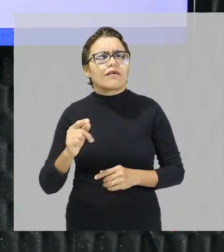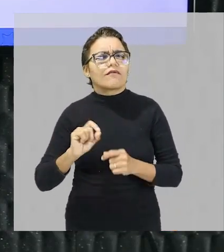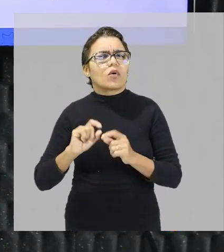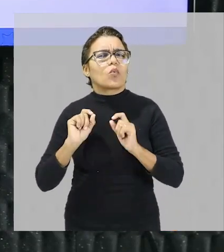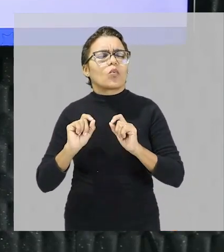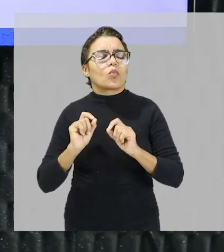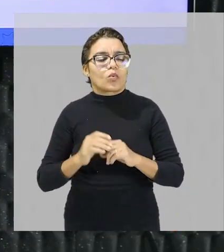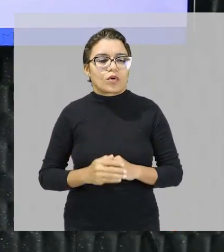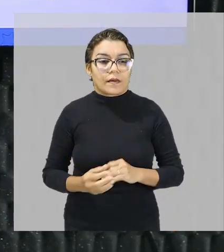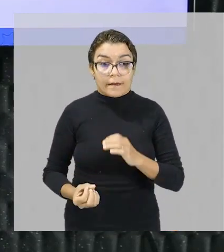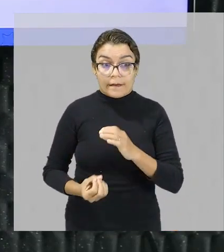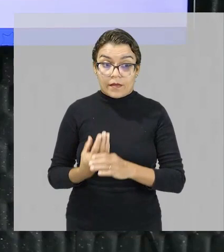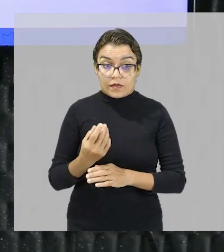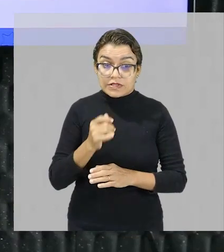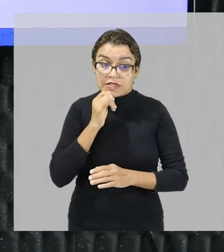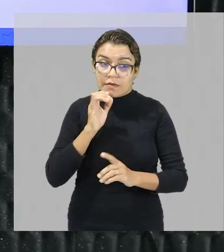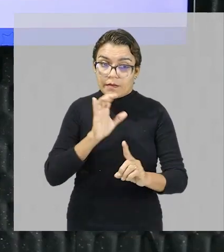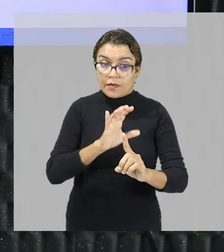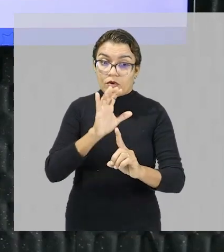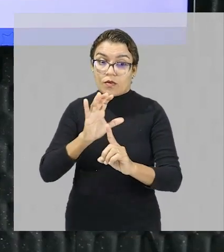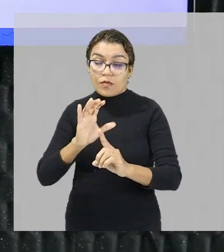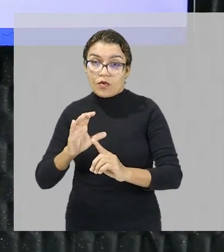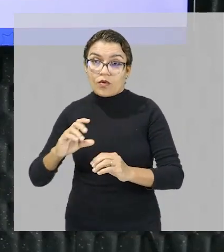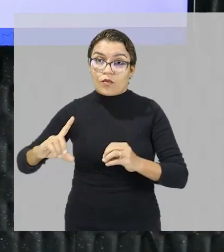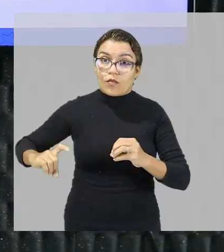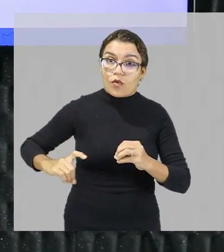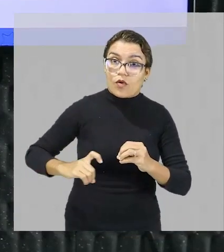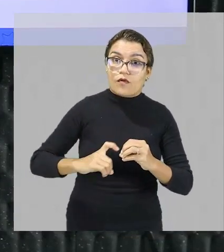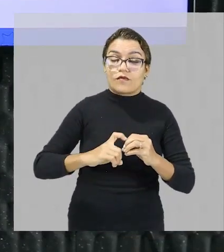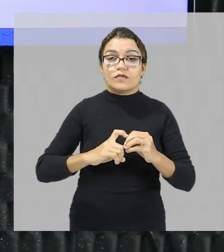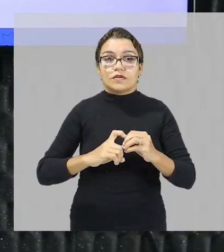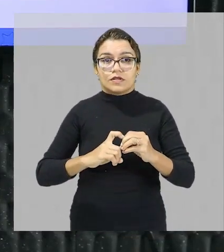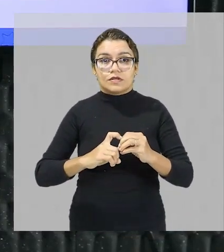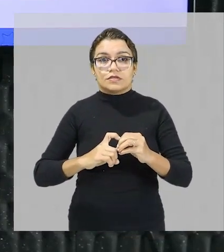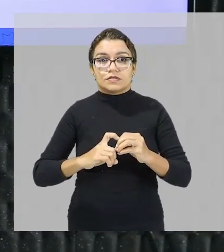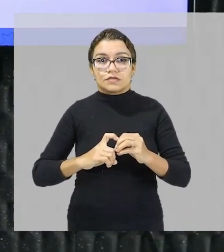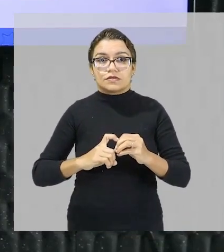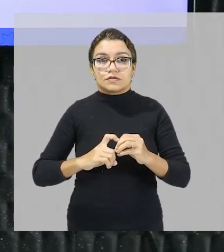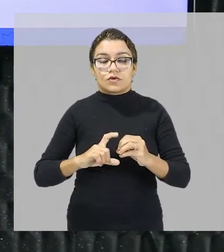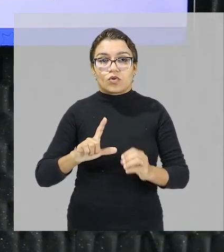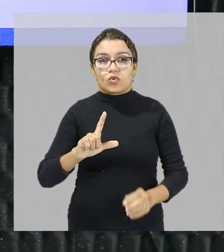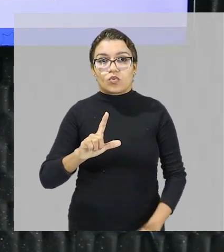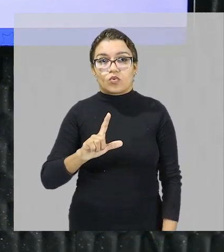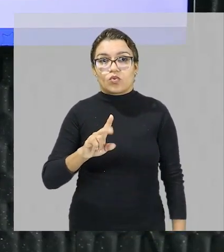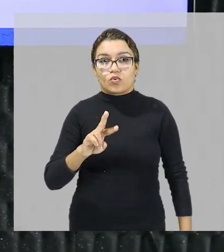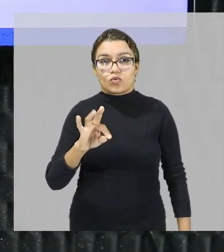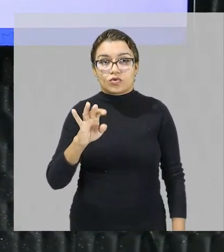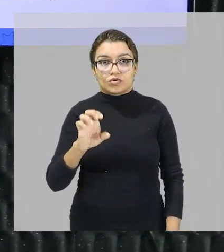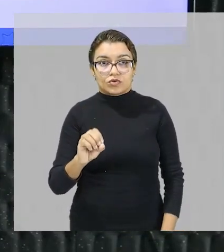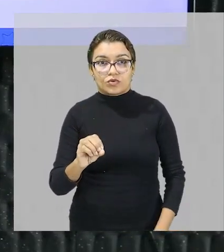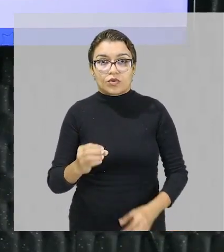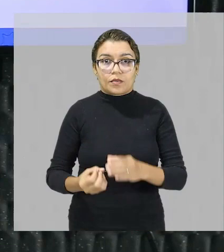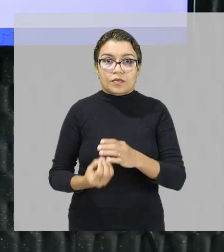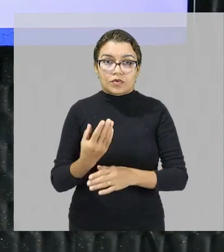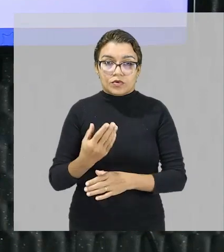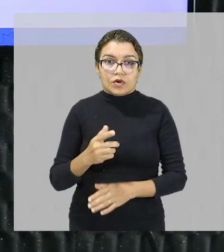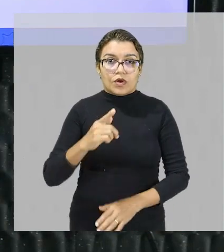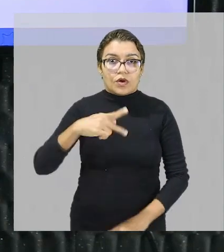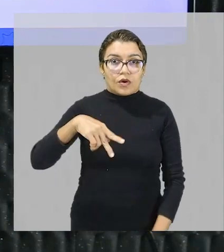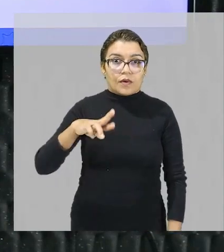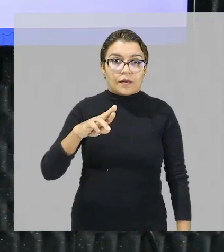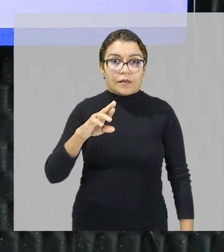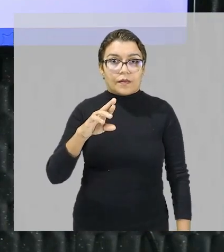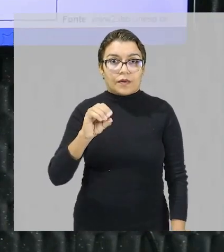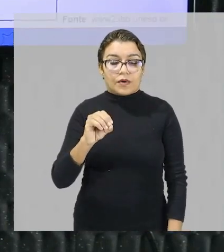O LH, ele promove a ovulação, formação do corpo amarelo, que a gente chama de corpo lúteo, que irá produzir a